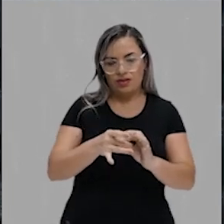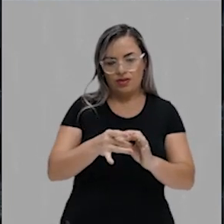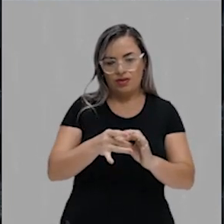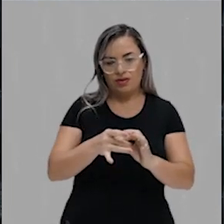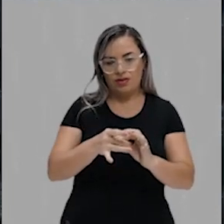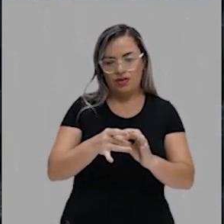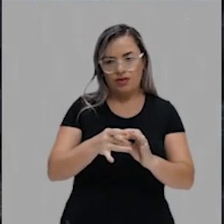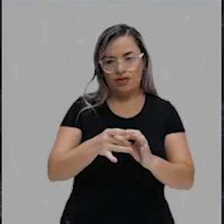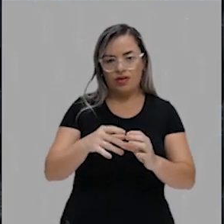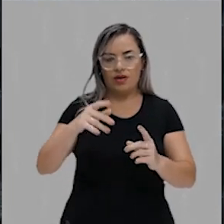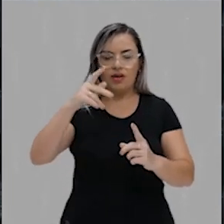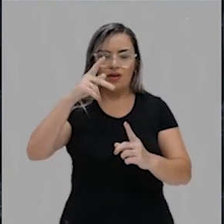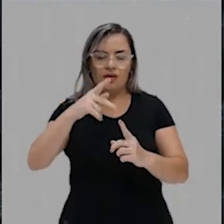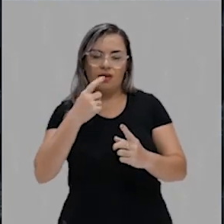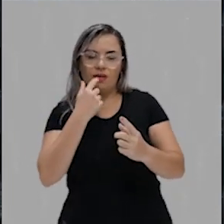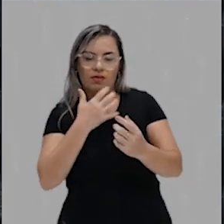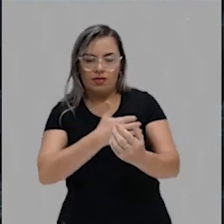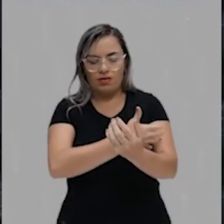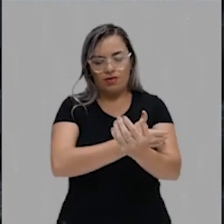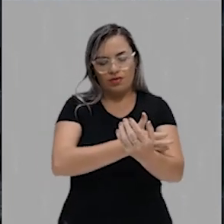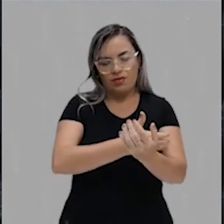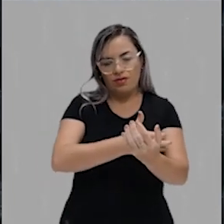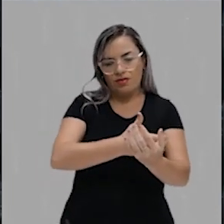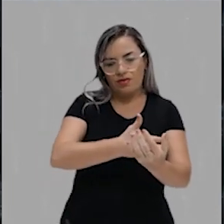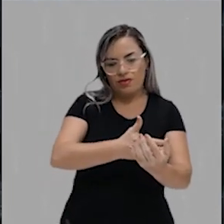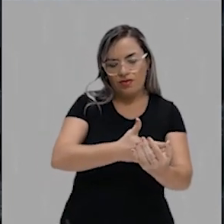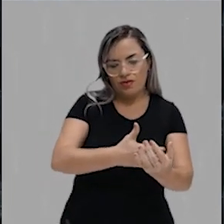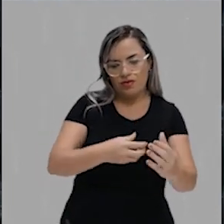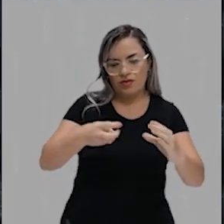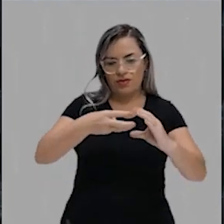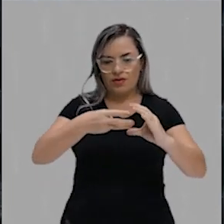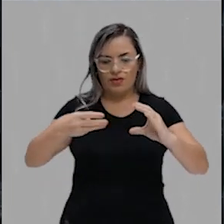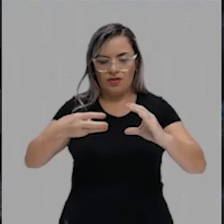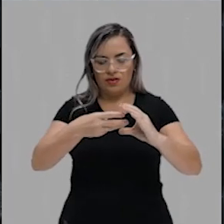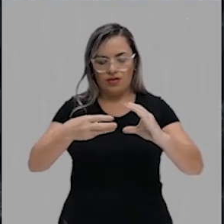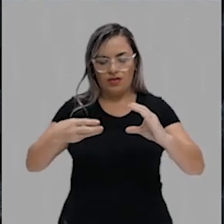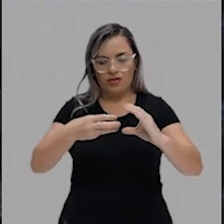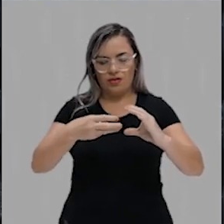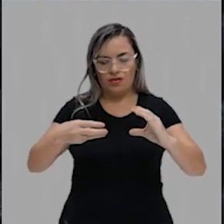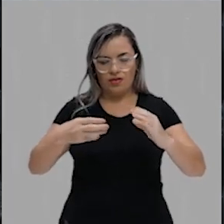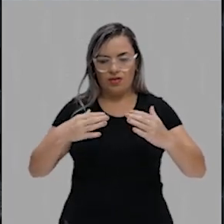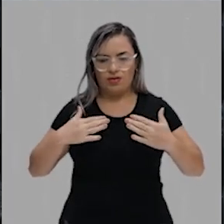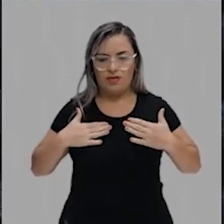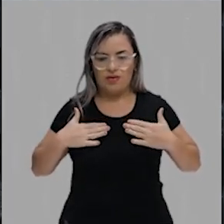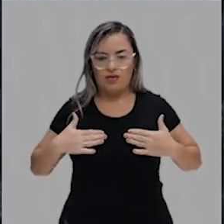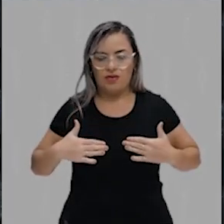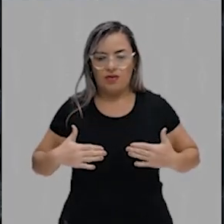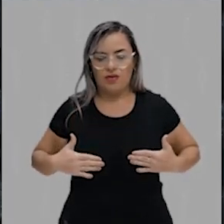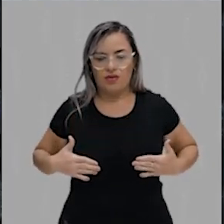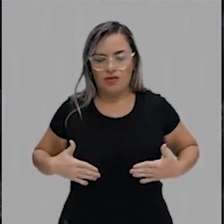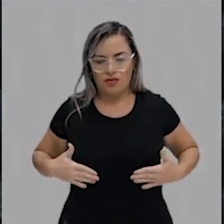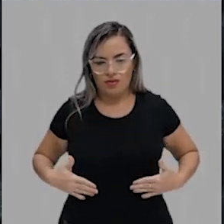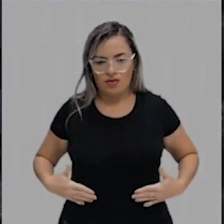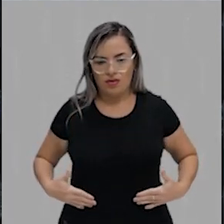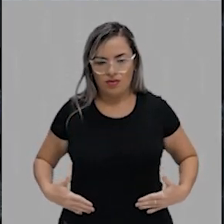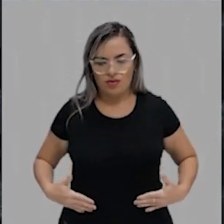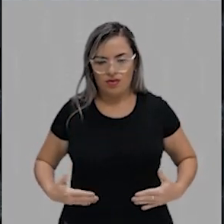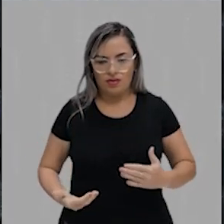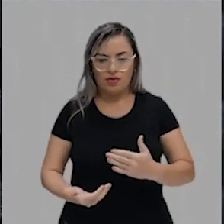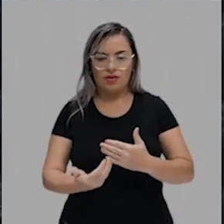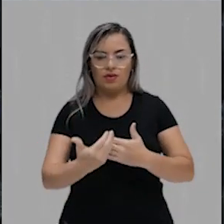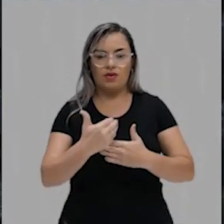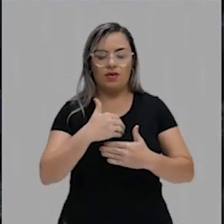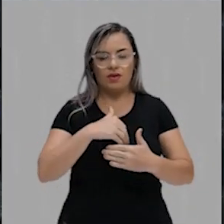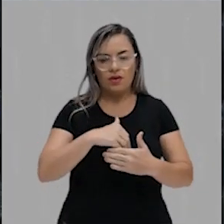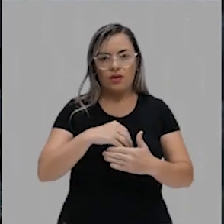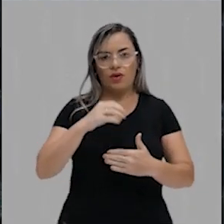hemoglobina. Aí a hemácia vai até as células dos nossos tecidos, entrega o oxigênio para elas, né,